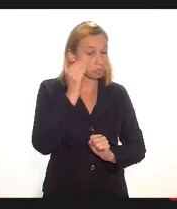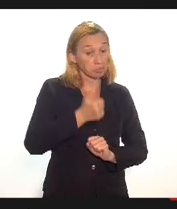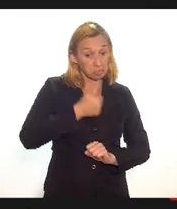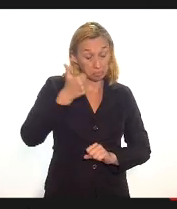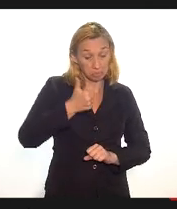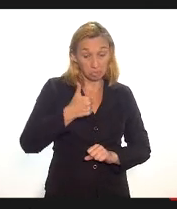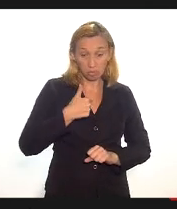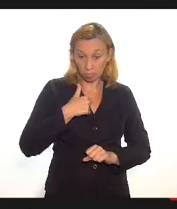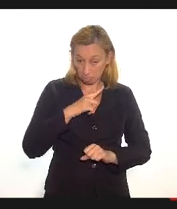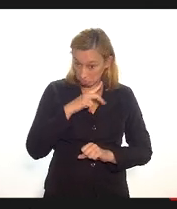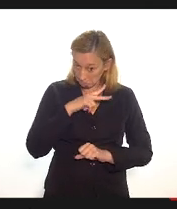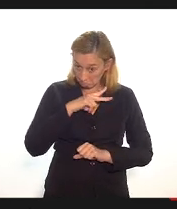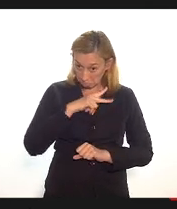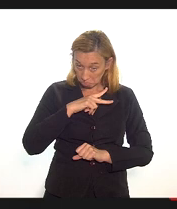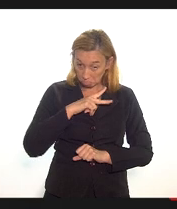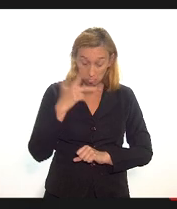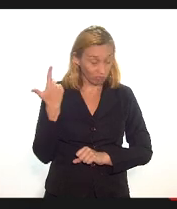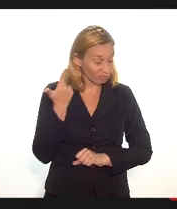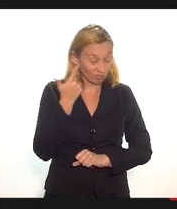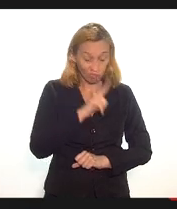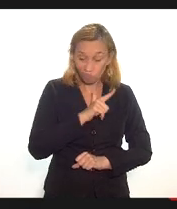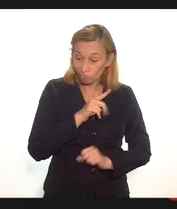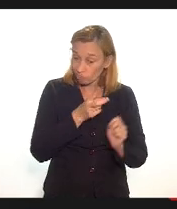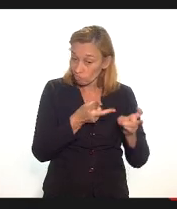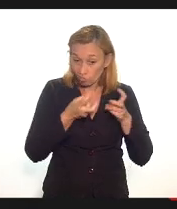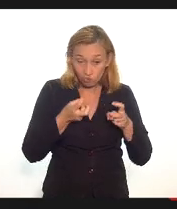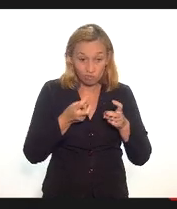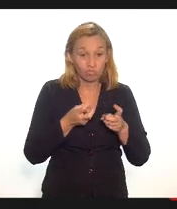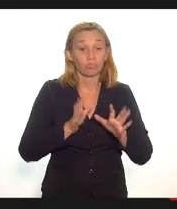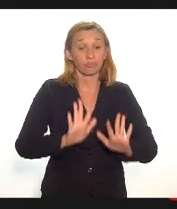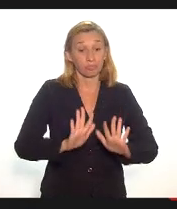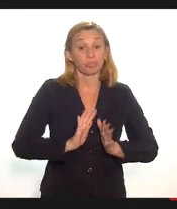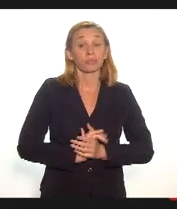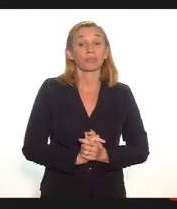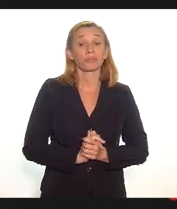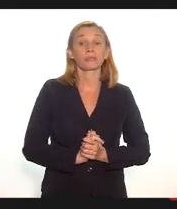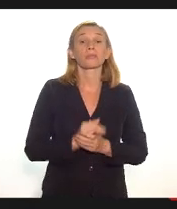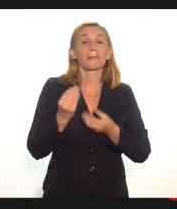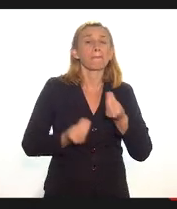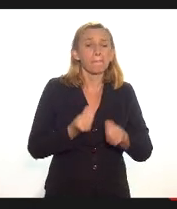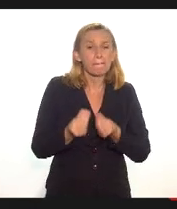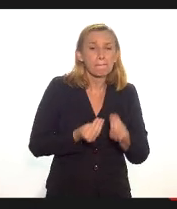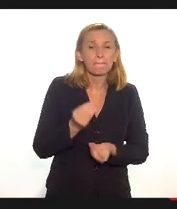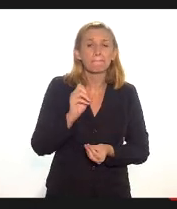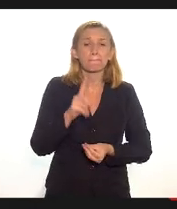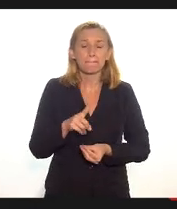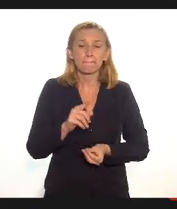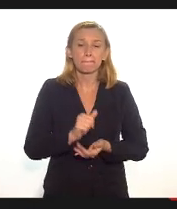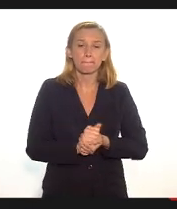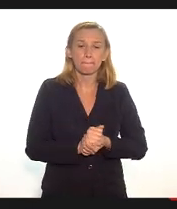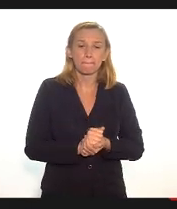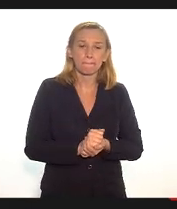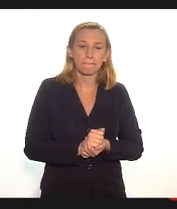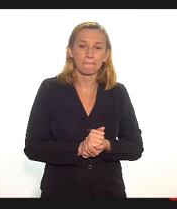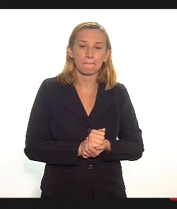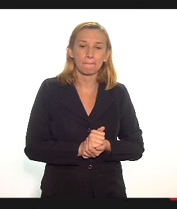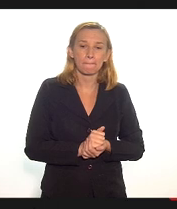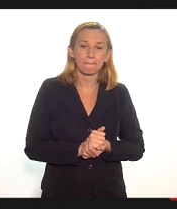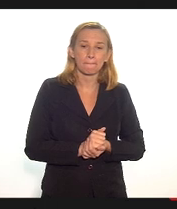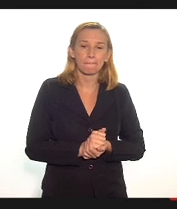entenda, eu particularmente não consegui perceber como é que se dará